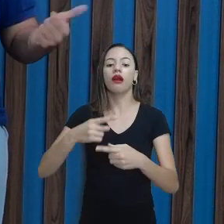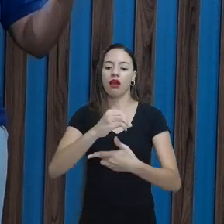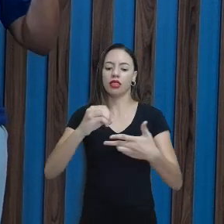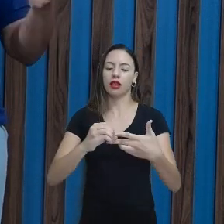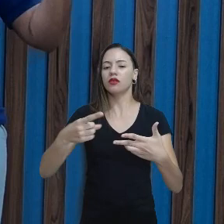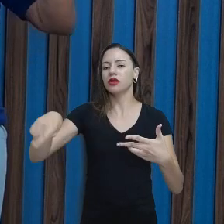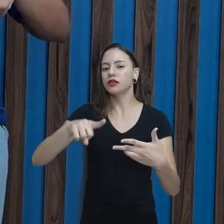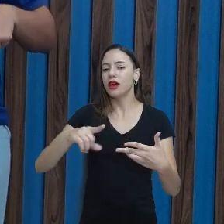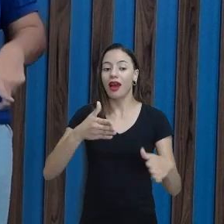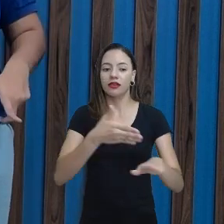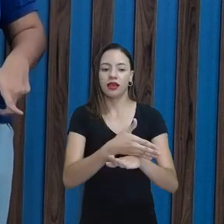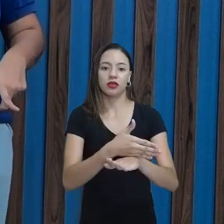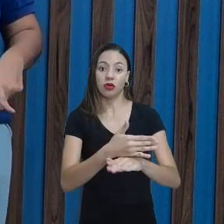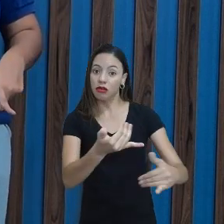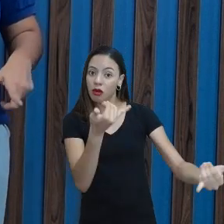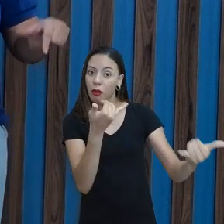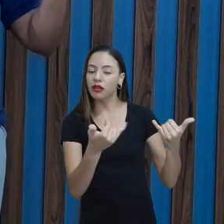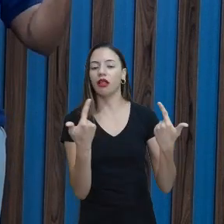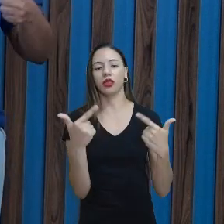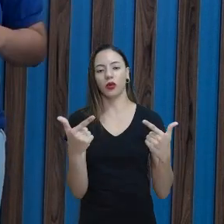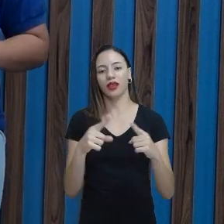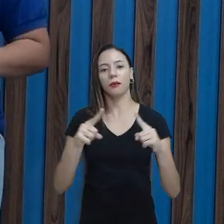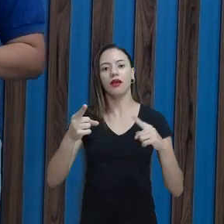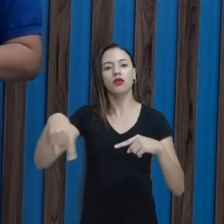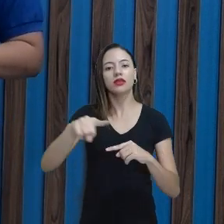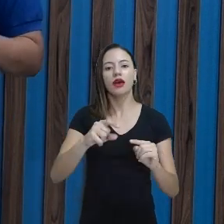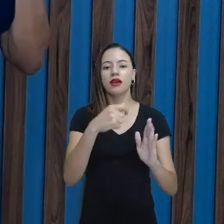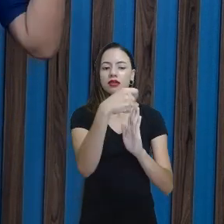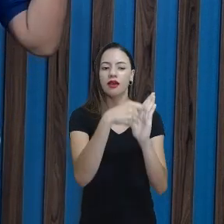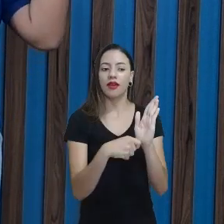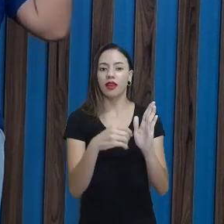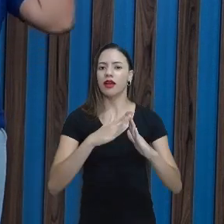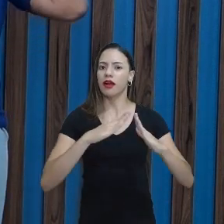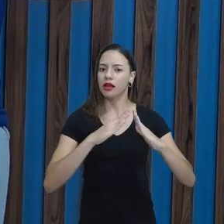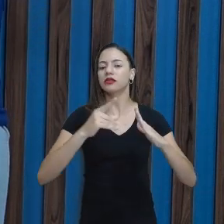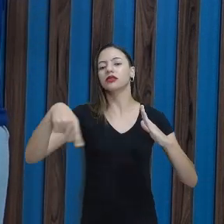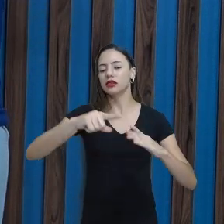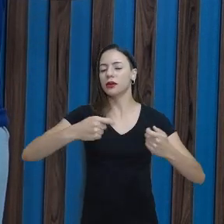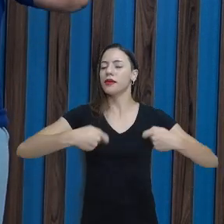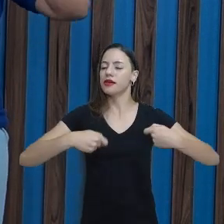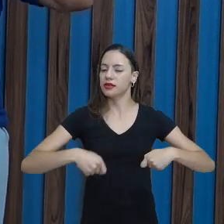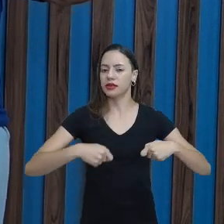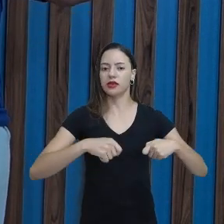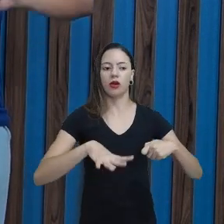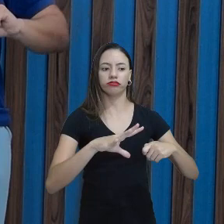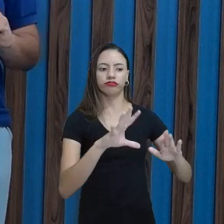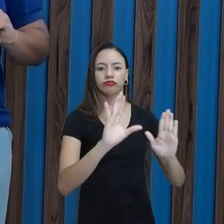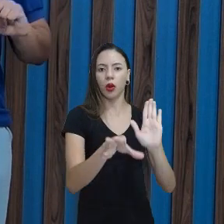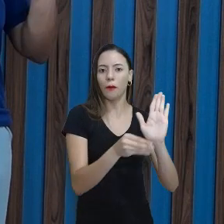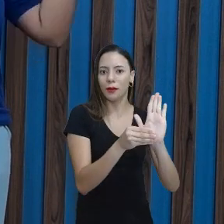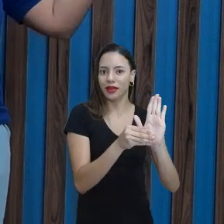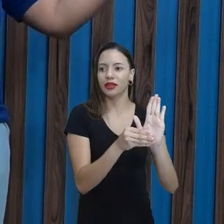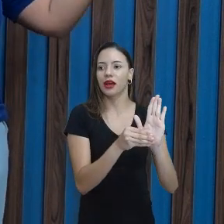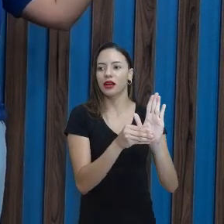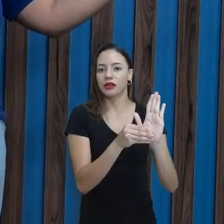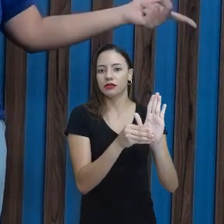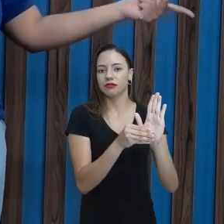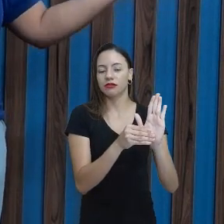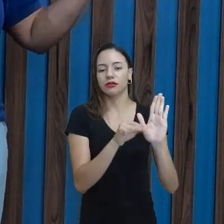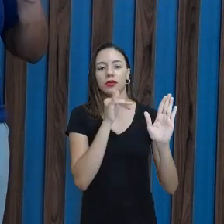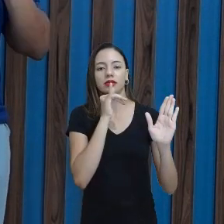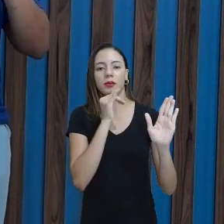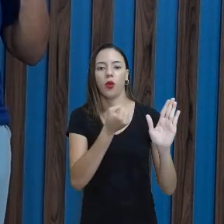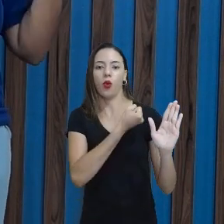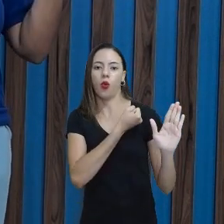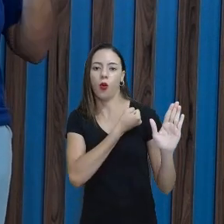um texto produzido em casa, ele precisa ter as citações, tá? Perdão, o ano e a